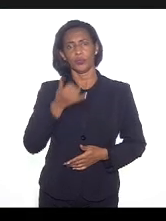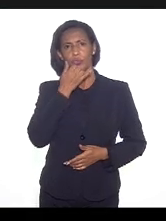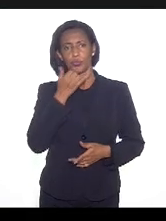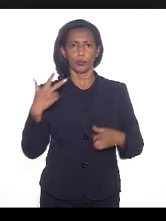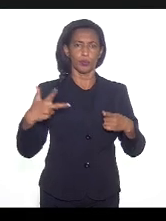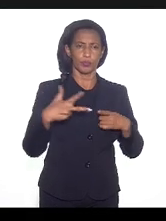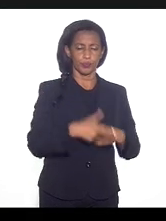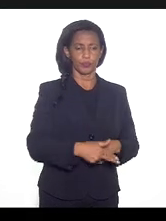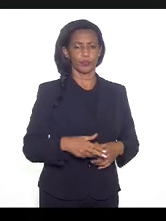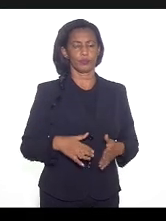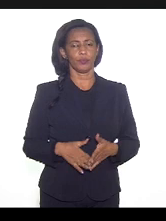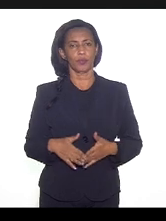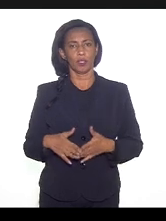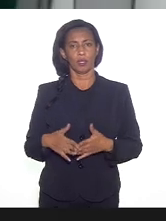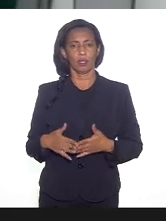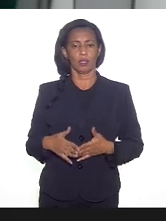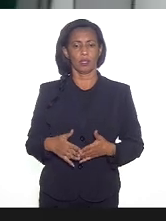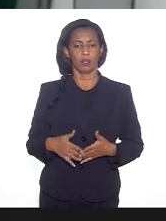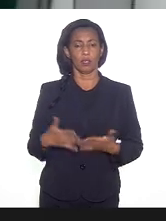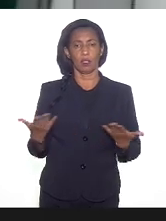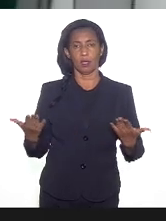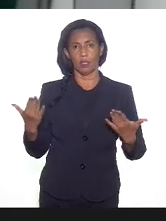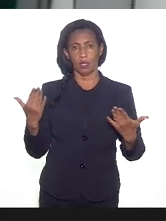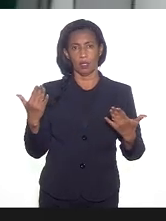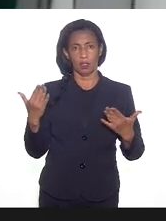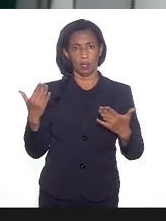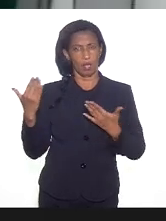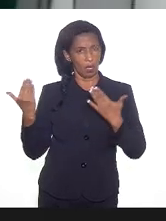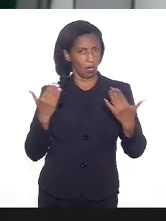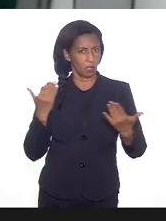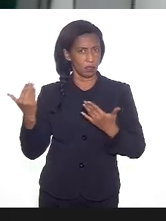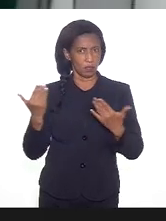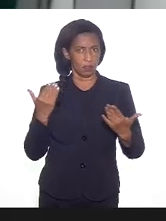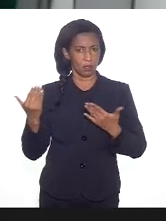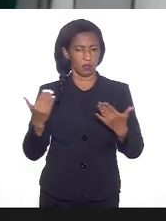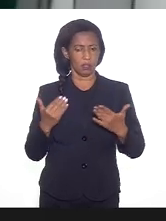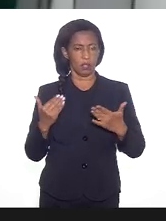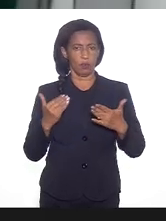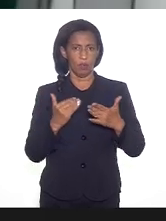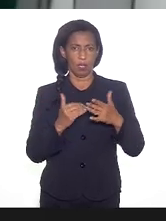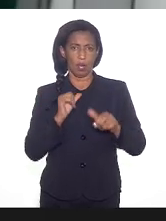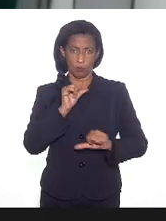Talvez a gente pudesse, nesse caso, em relação à alteração que se propõe,